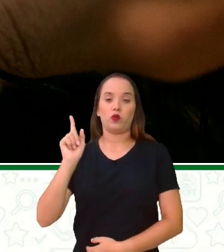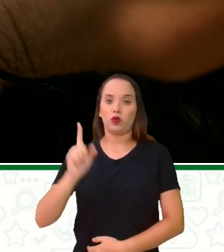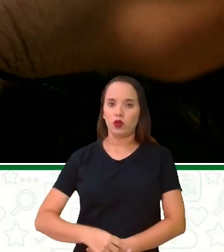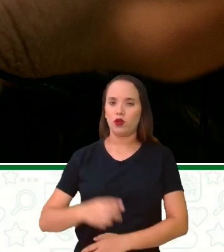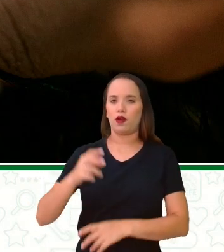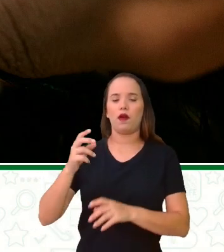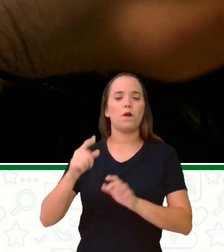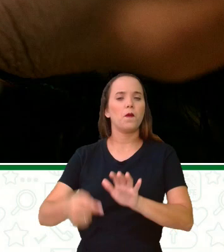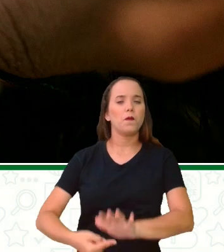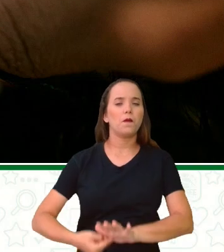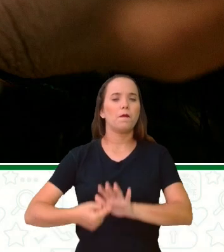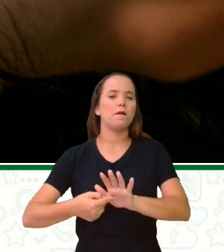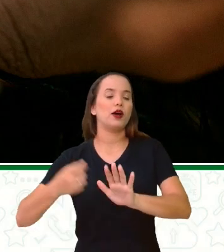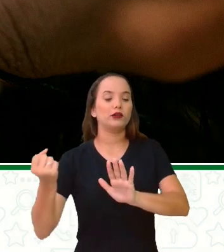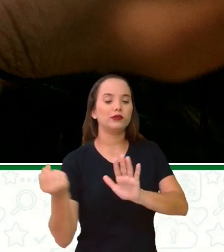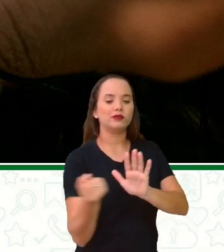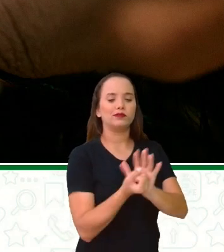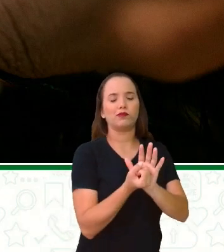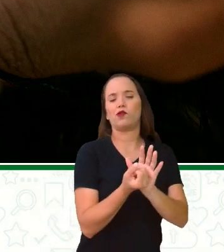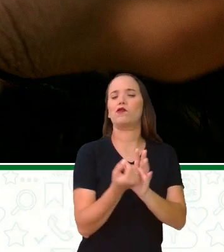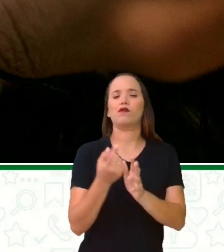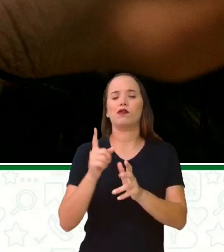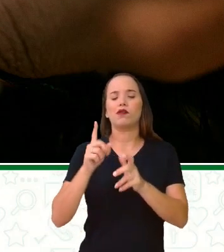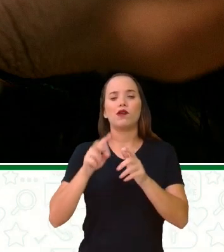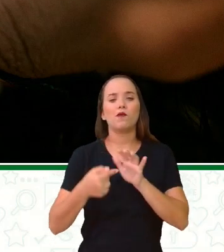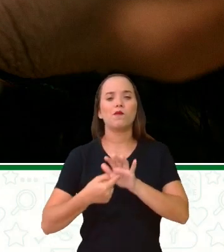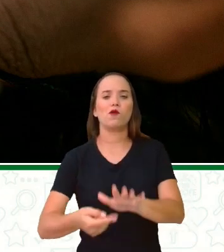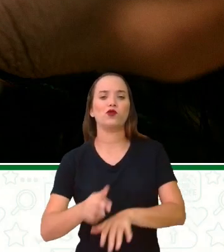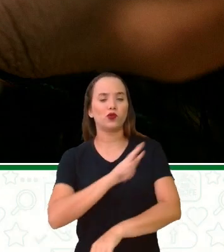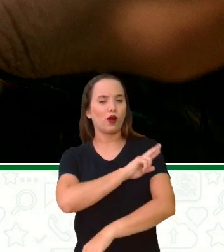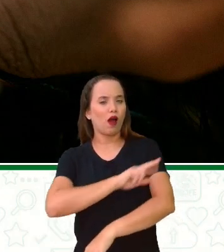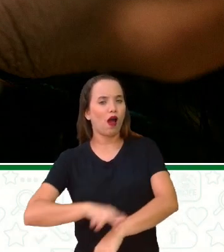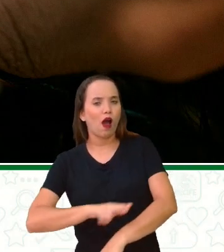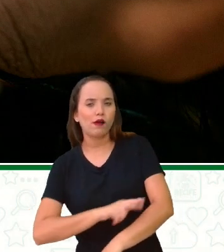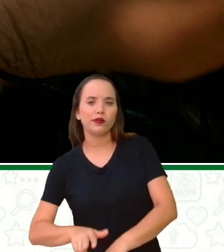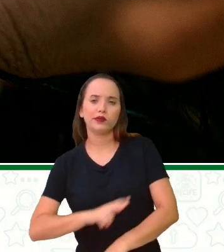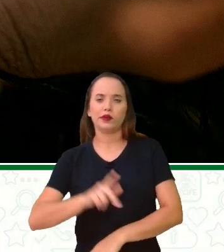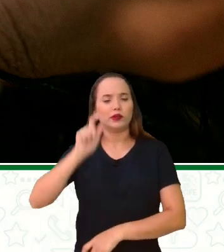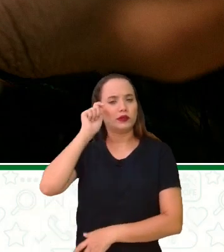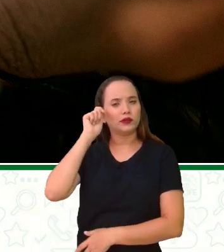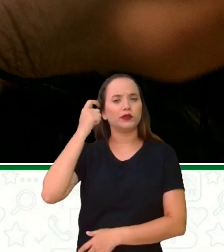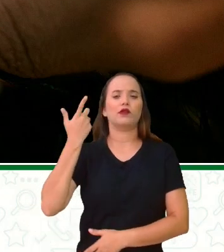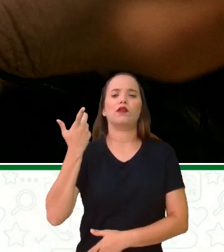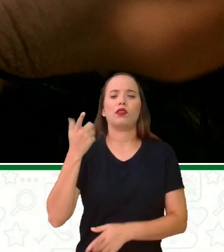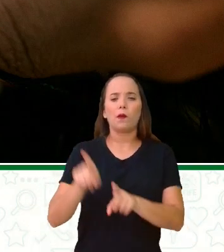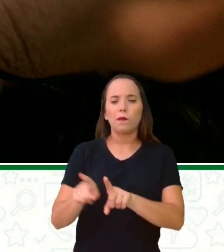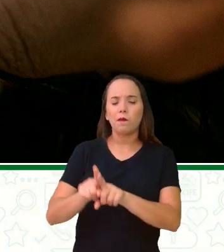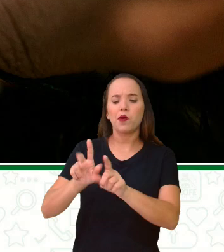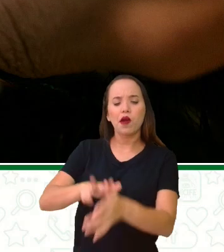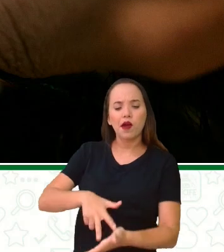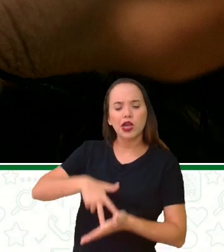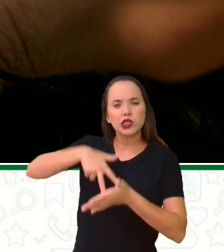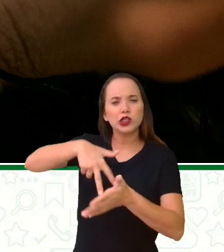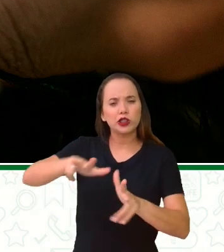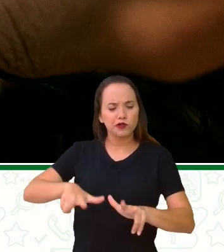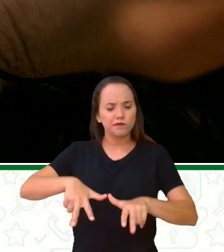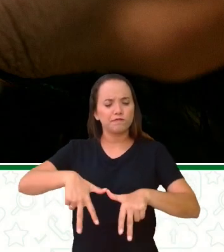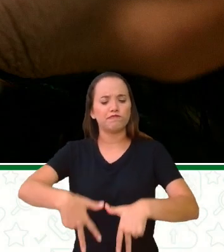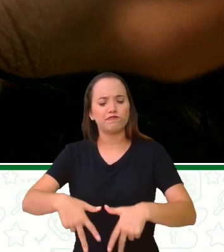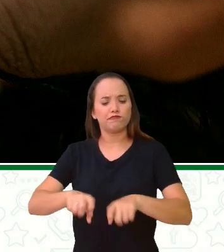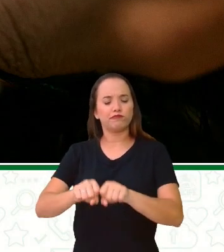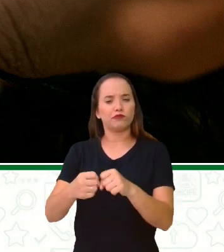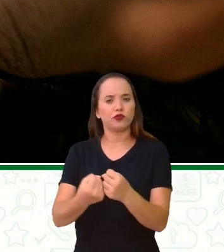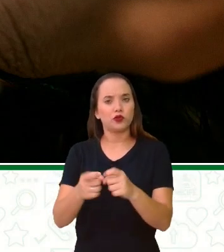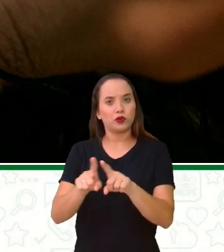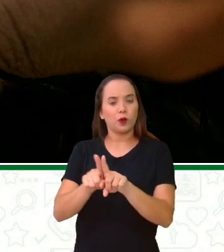status social, etnia, religião e resistência social. Pois é, as tranças representavam